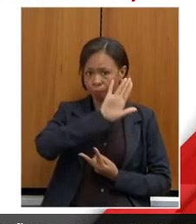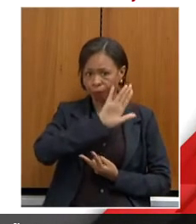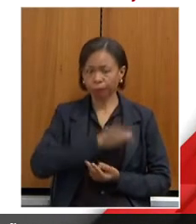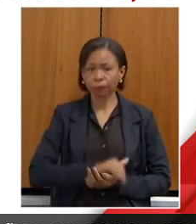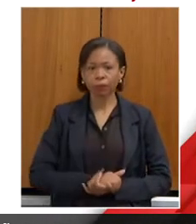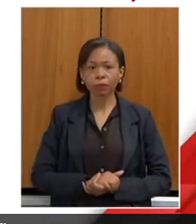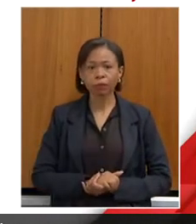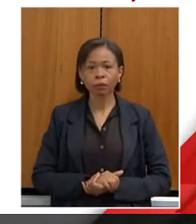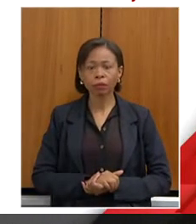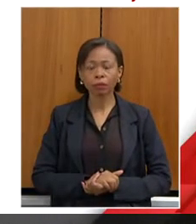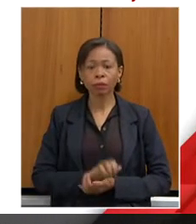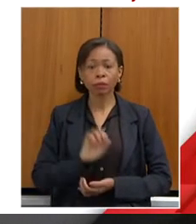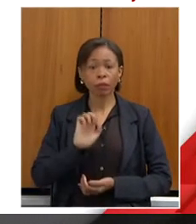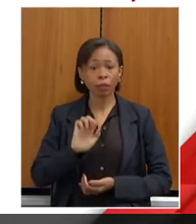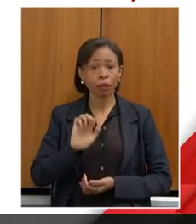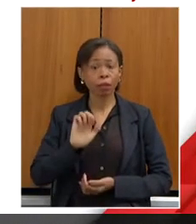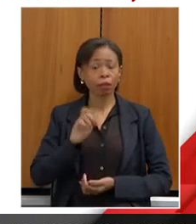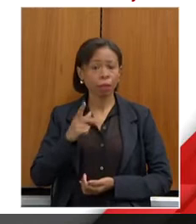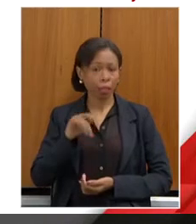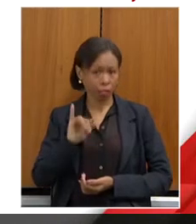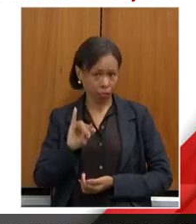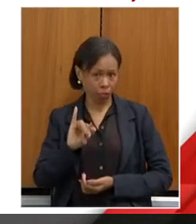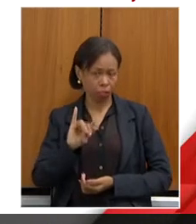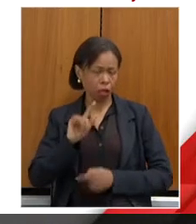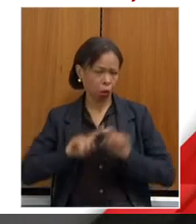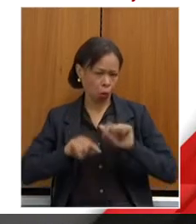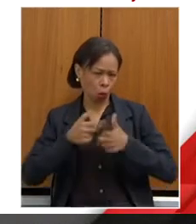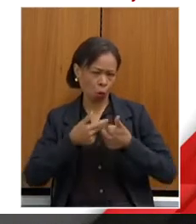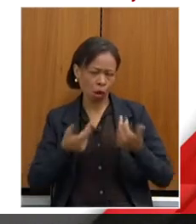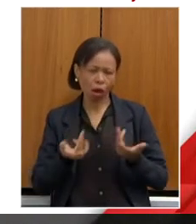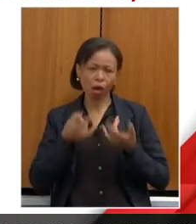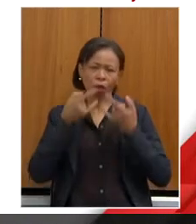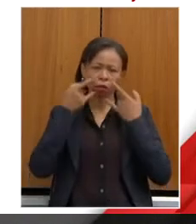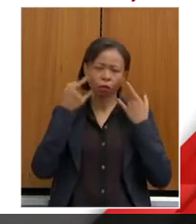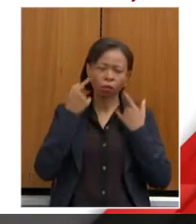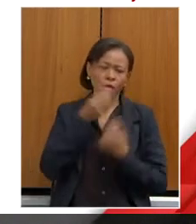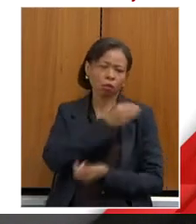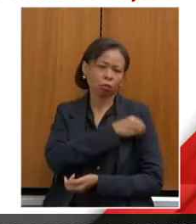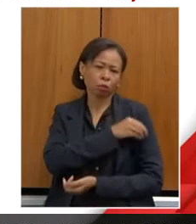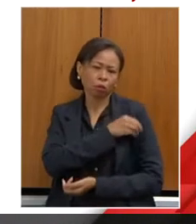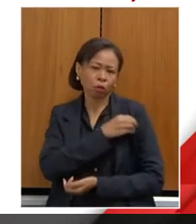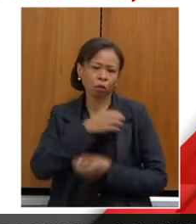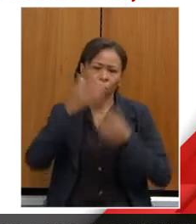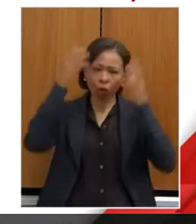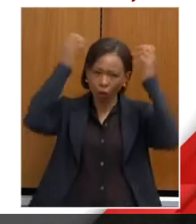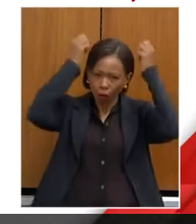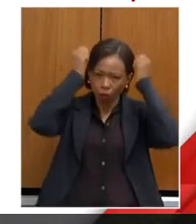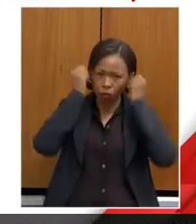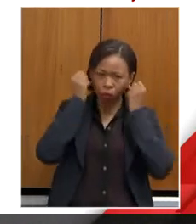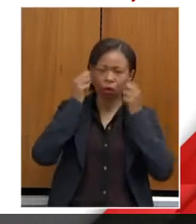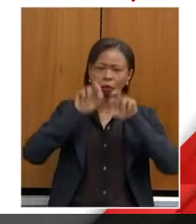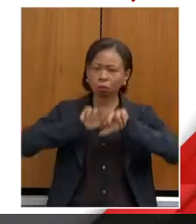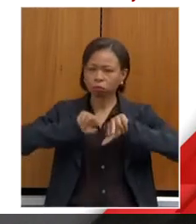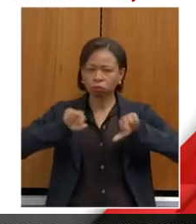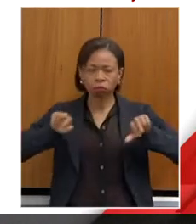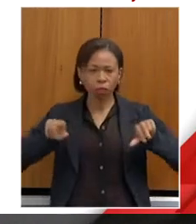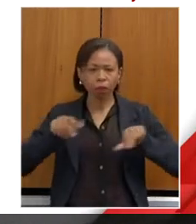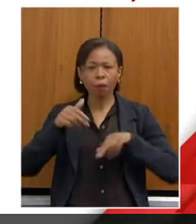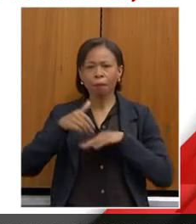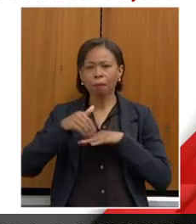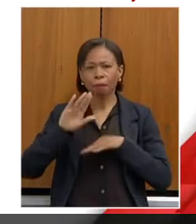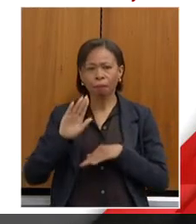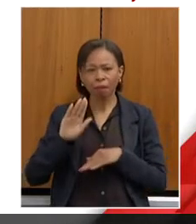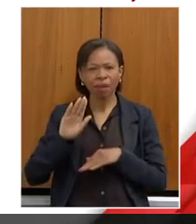Aquisição de EPIs. Então, teve álcool, luva, touca, vental, máscara, no valor de mais de 47 milhões de reais,